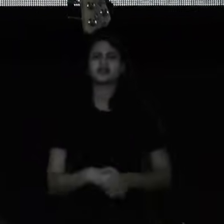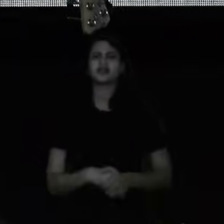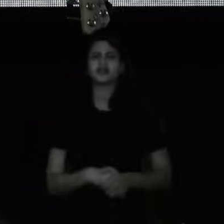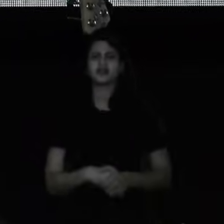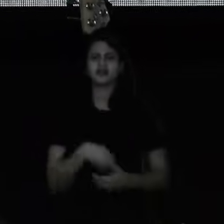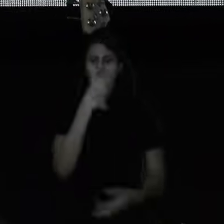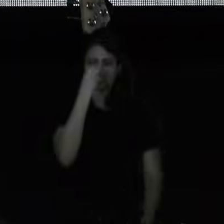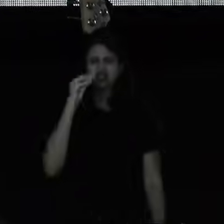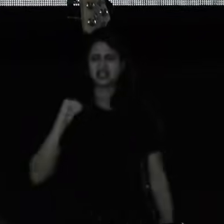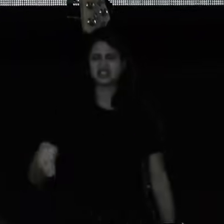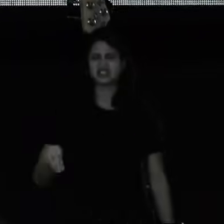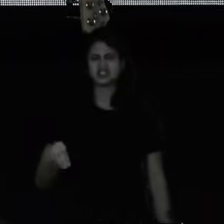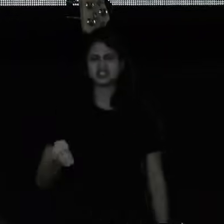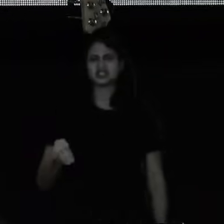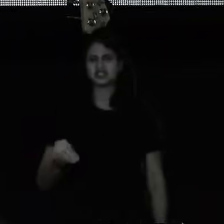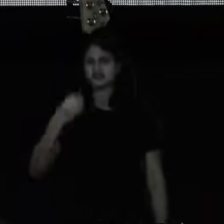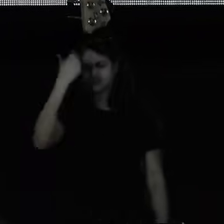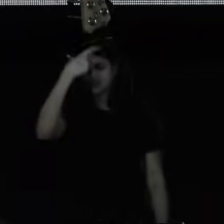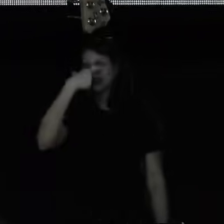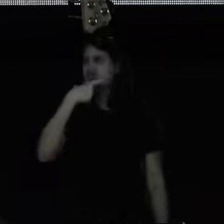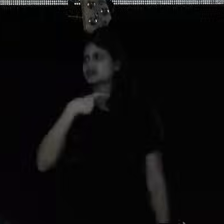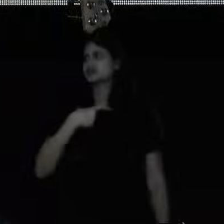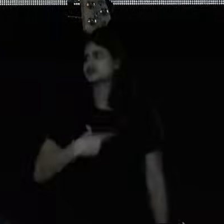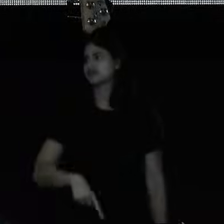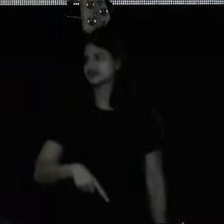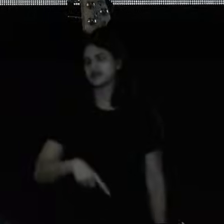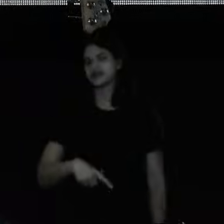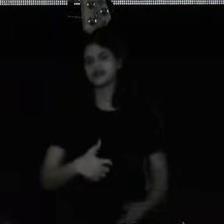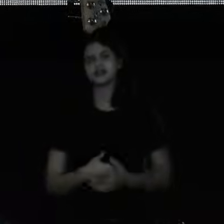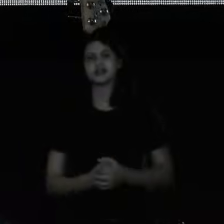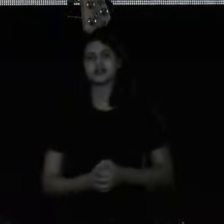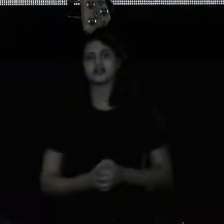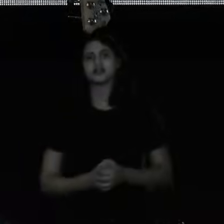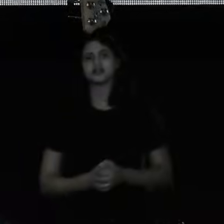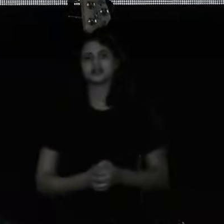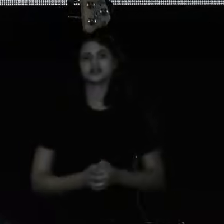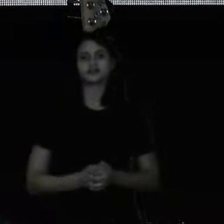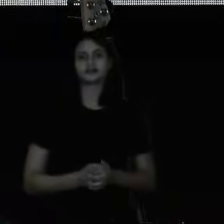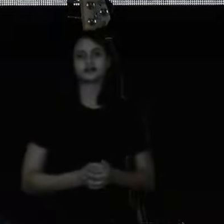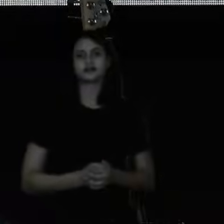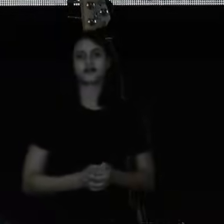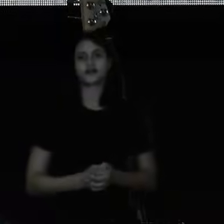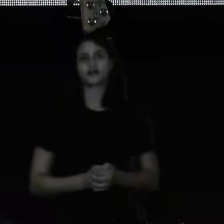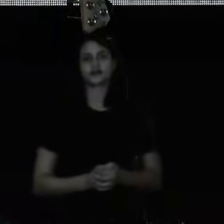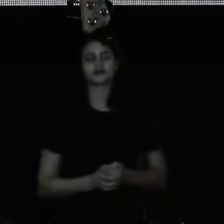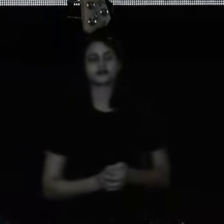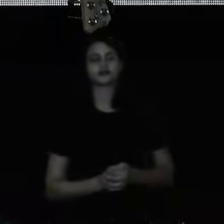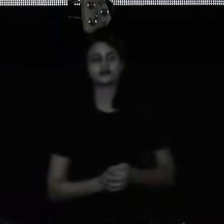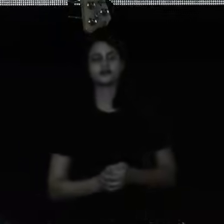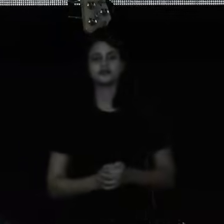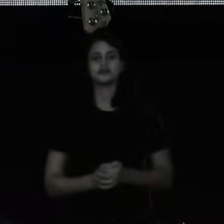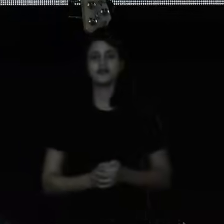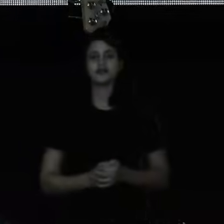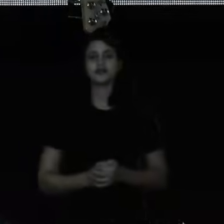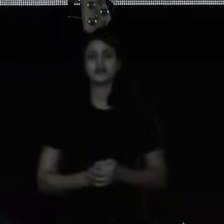E a gente tem que entender que quando a gente desiste de se preocupar, essas pessoas desaparecem.